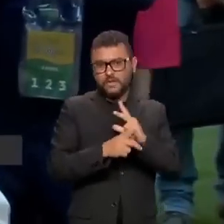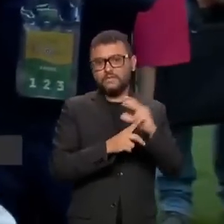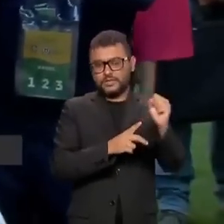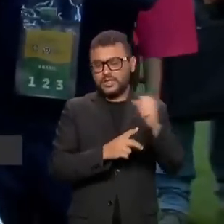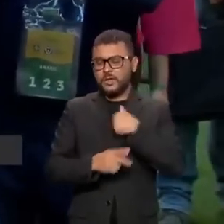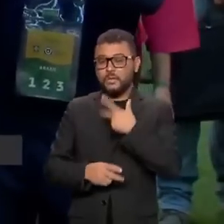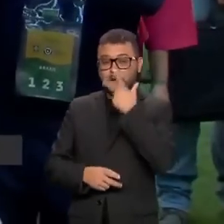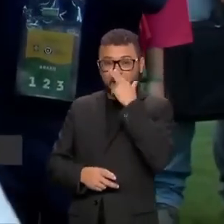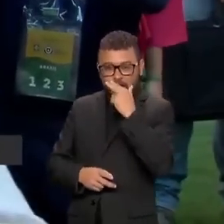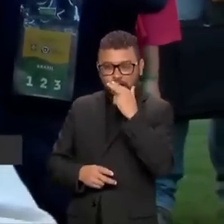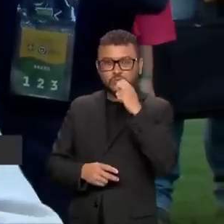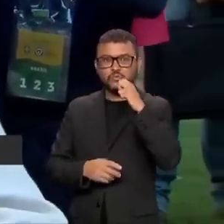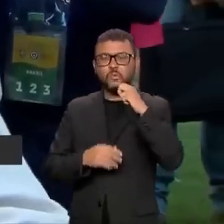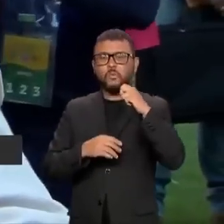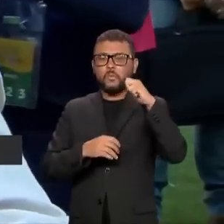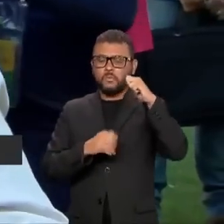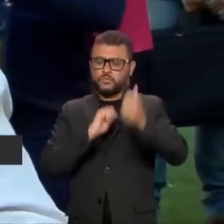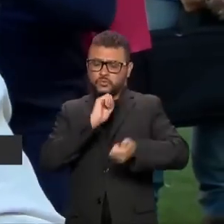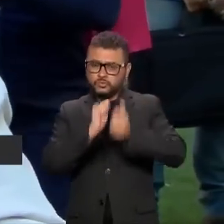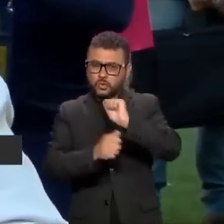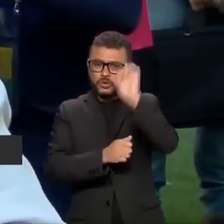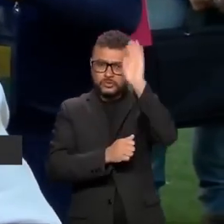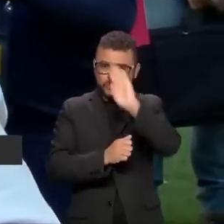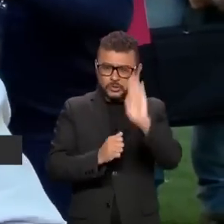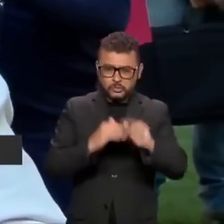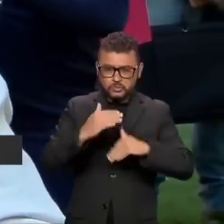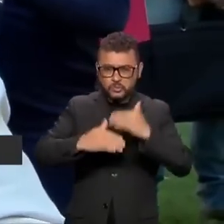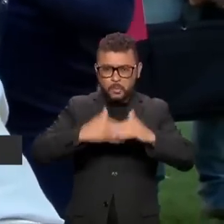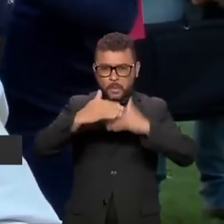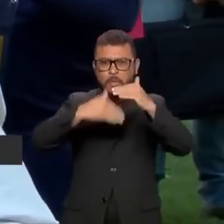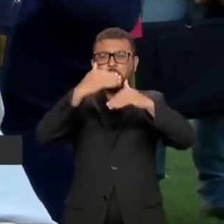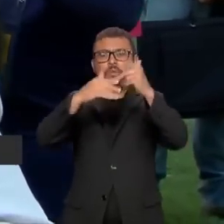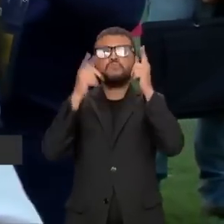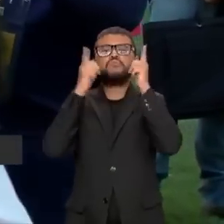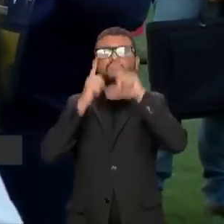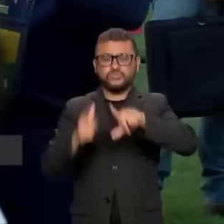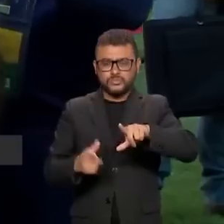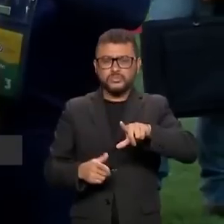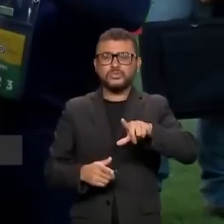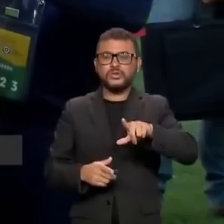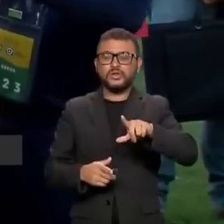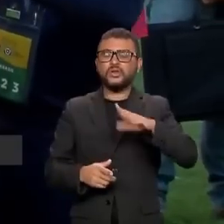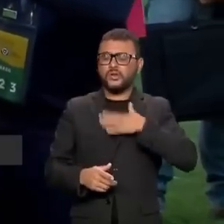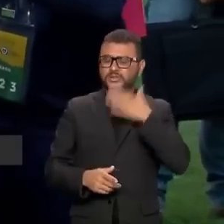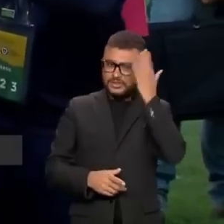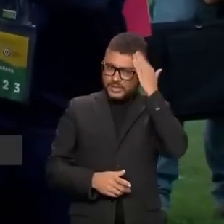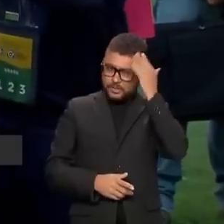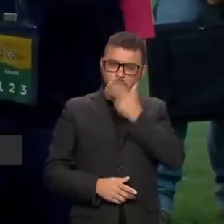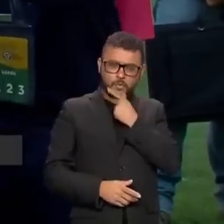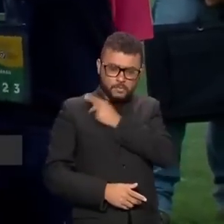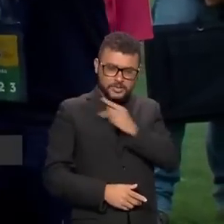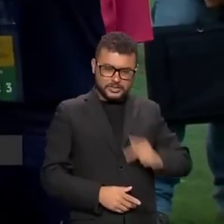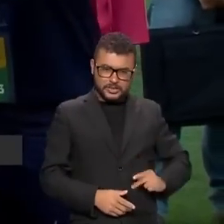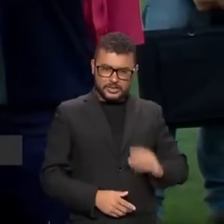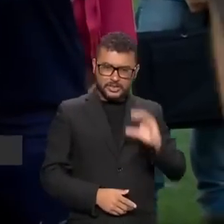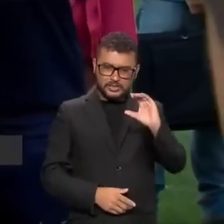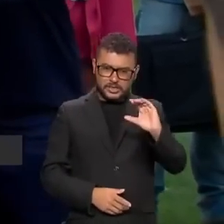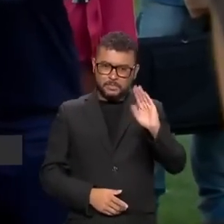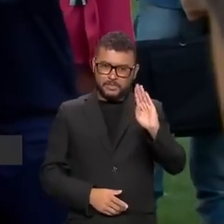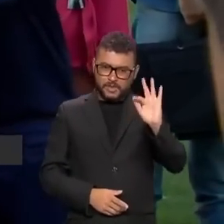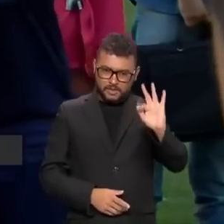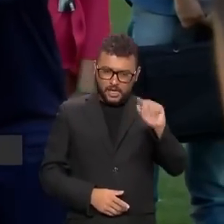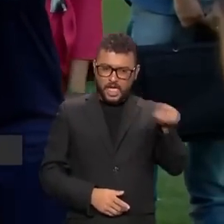futebol brasileiro tem evoluído. Eu estou feliz que o nosso presidente da confederação tenha estabelecido